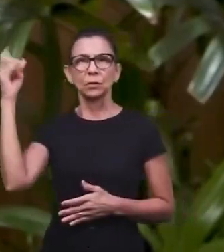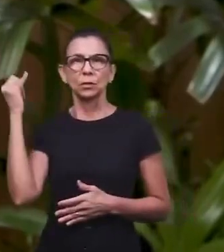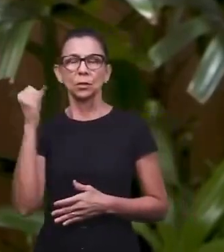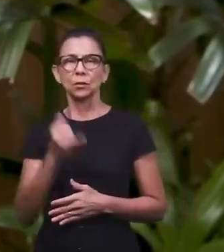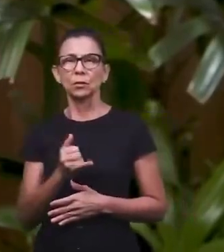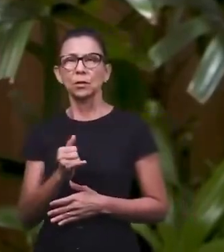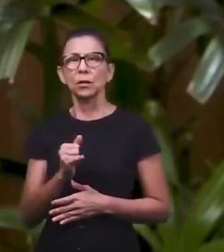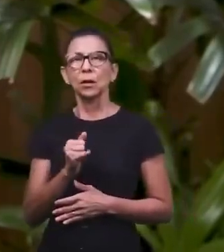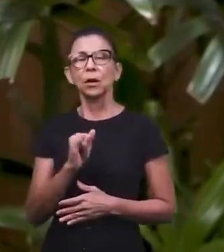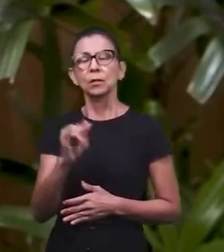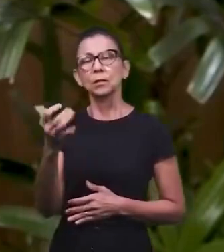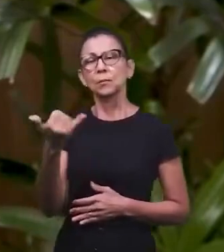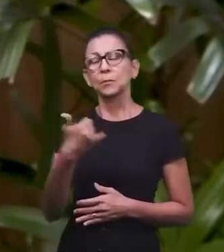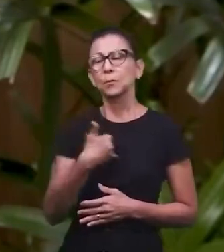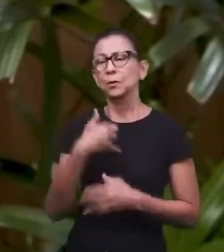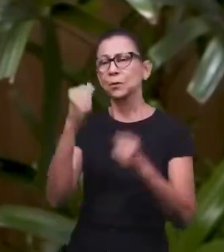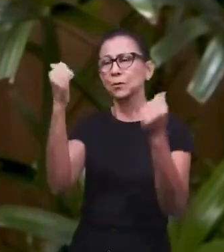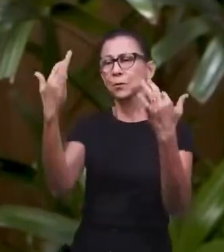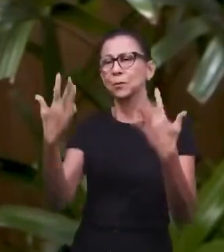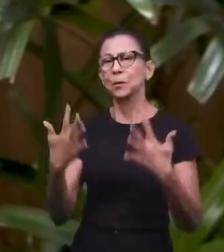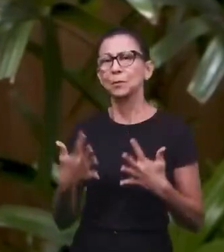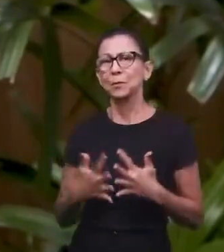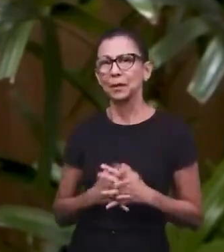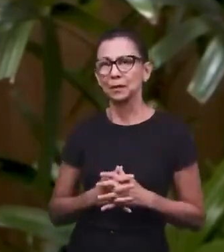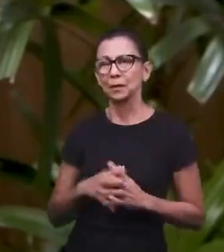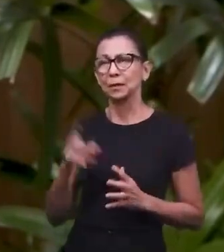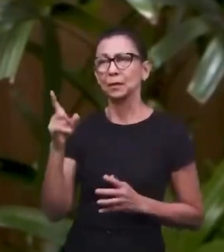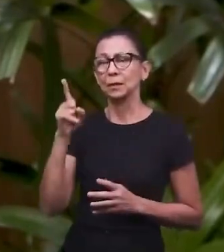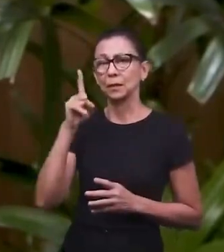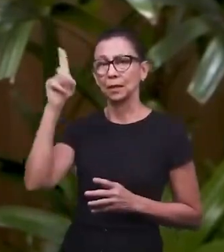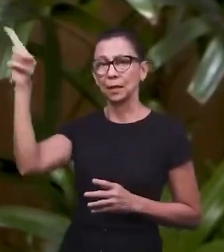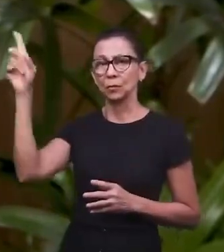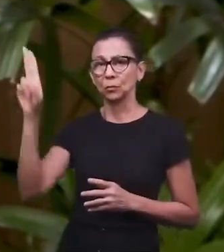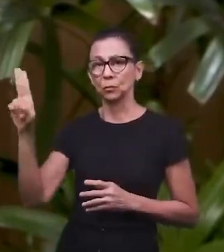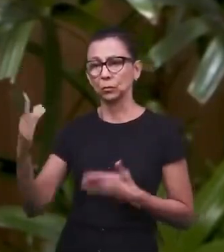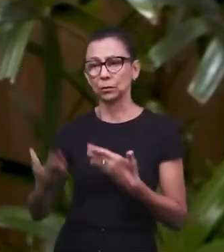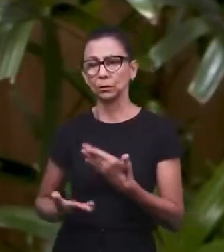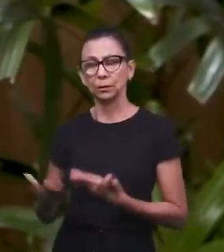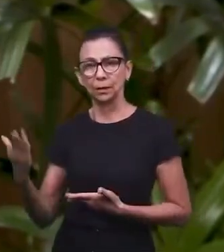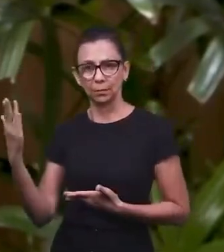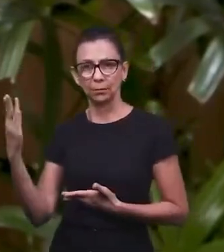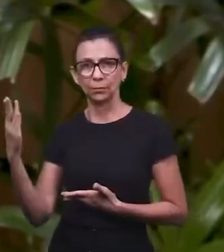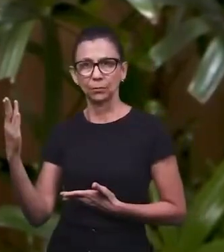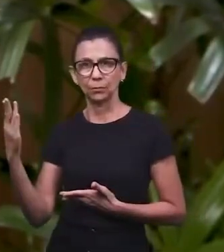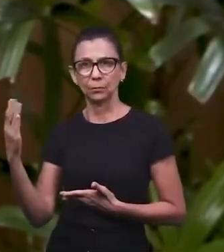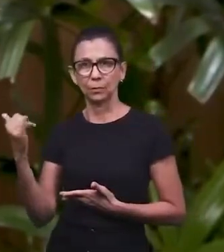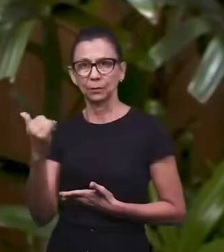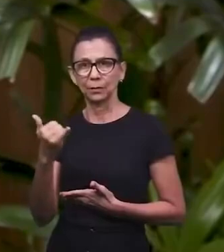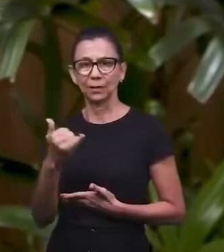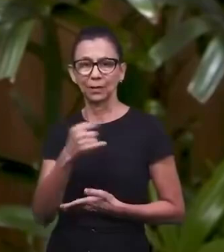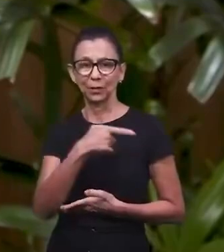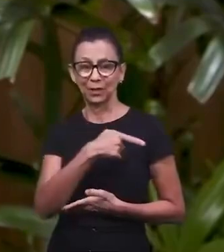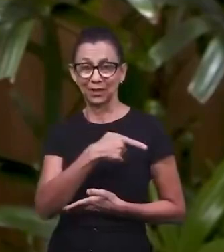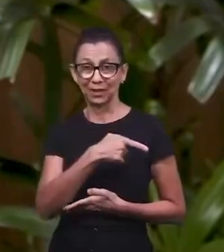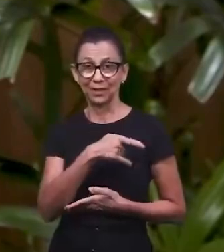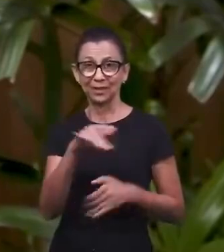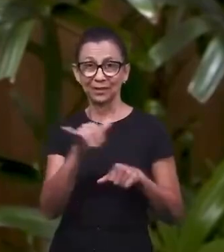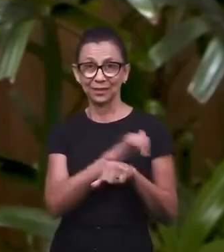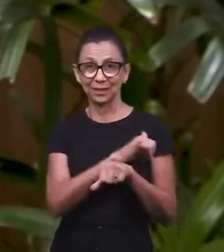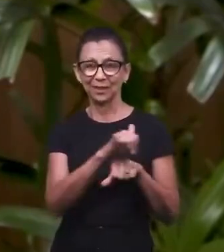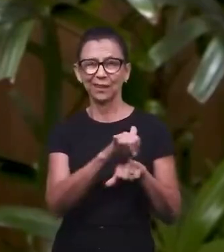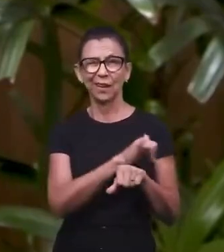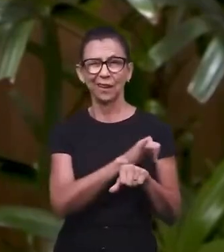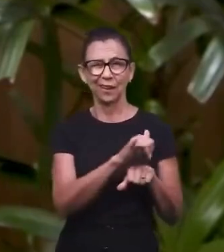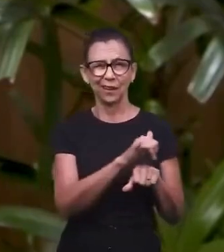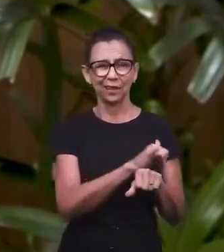percebeu mas Deus te usou naquele momento numa palavra que aquela pessoa precisava de ouvir o adversário tem os instrumentos dele de um mundo que está posto